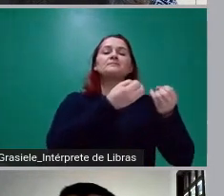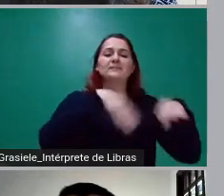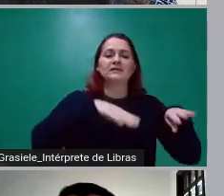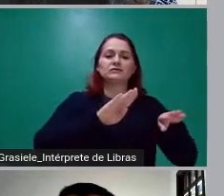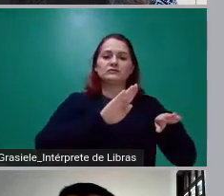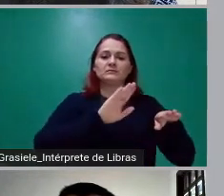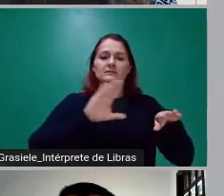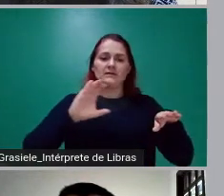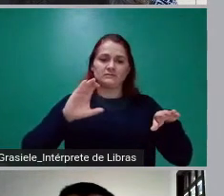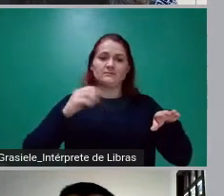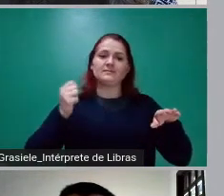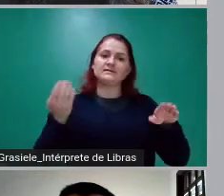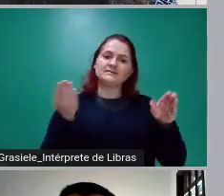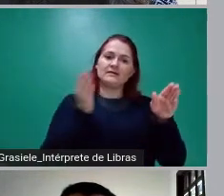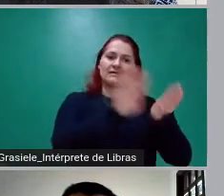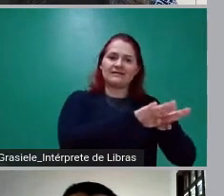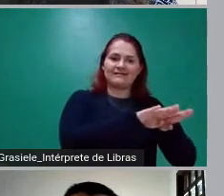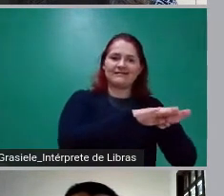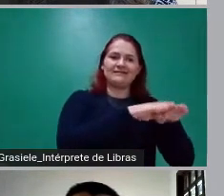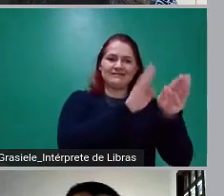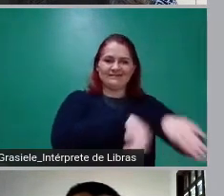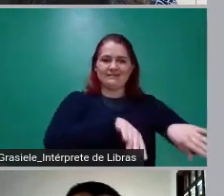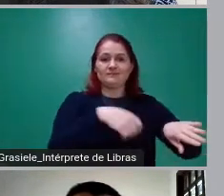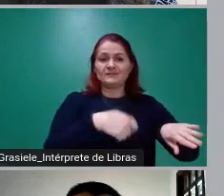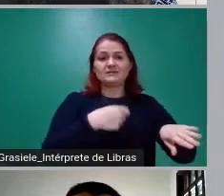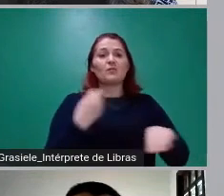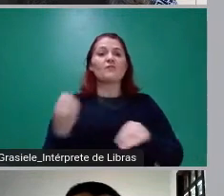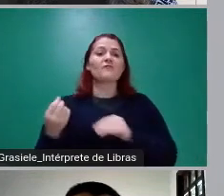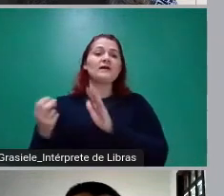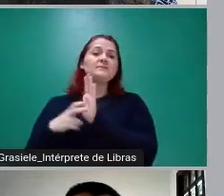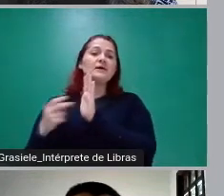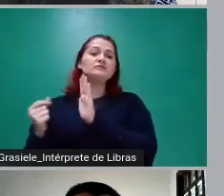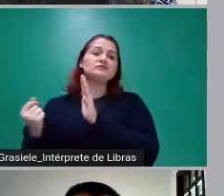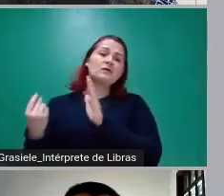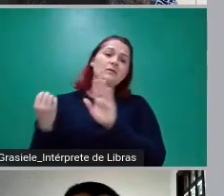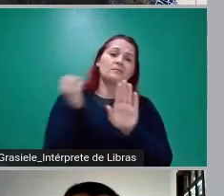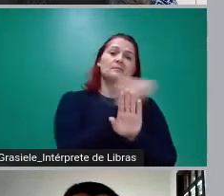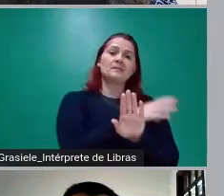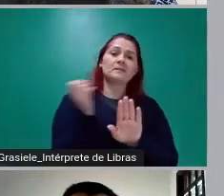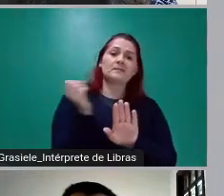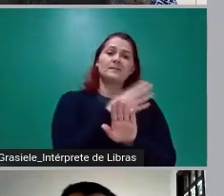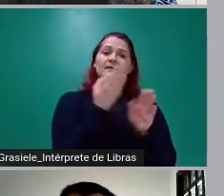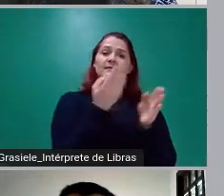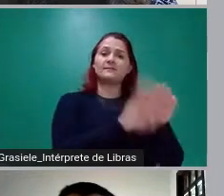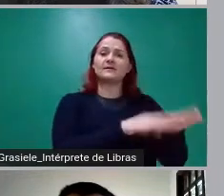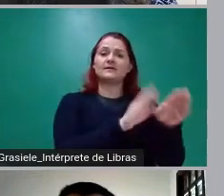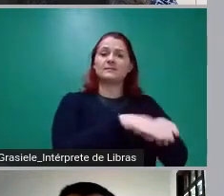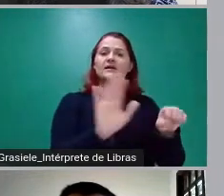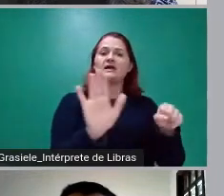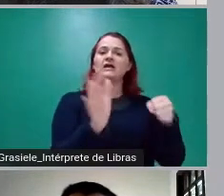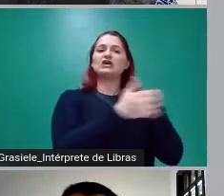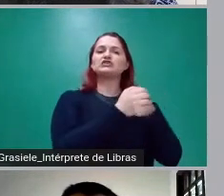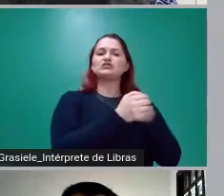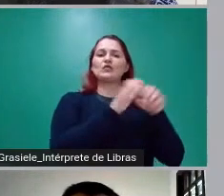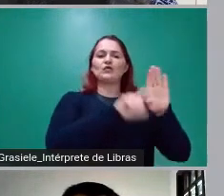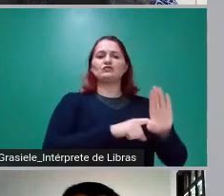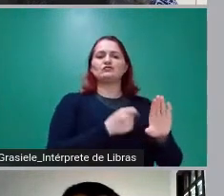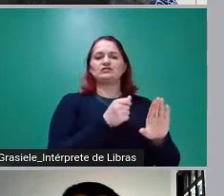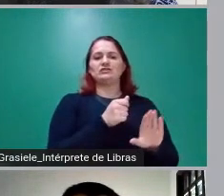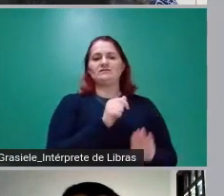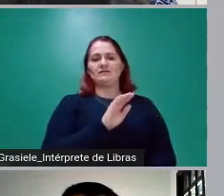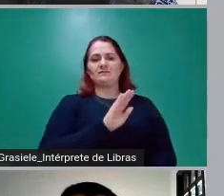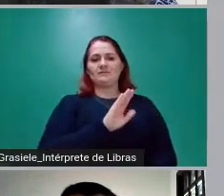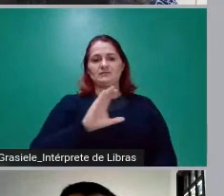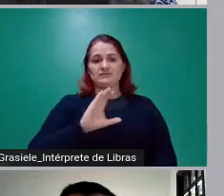líquido ficasse descoberto. Além disso, a gente tem dívidas que são indexadas pelo câmbio, então com a desvalorização nacional a dívida aumenta